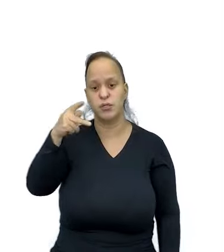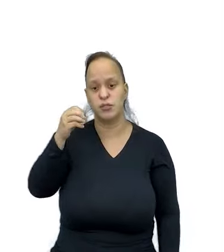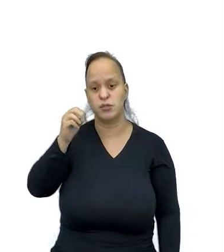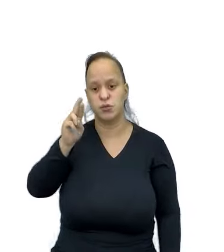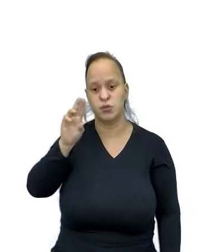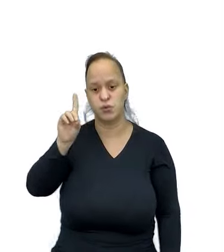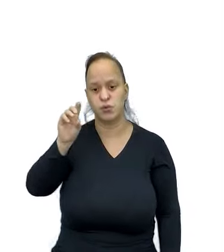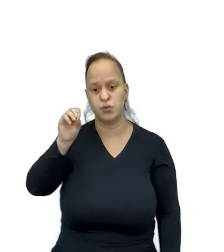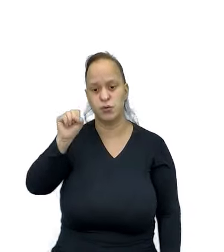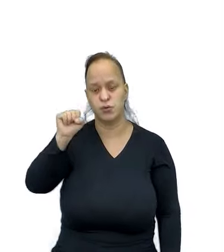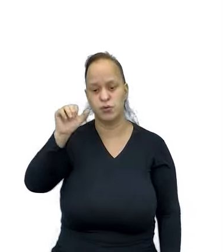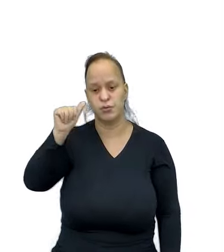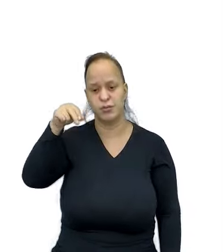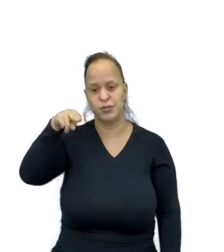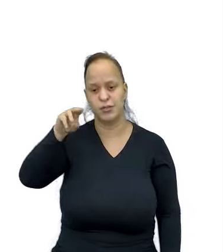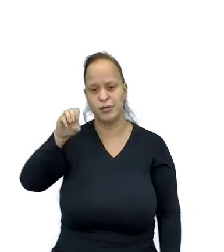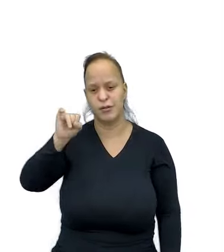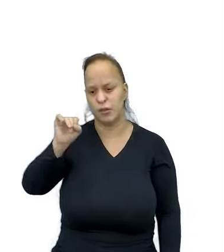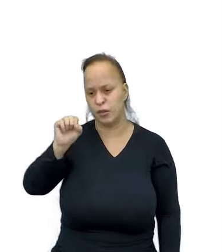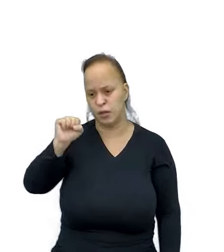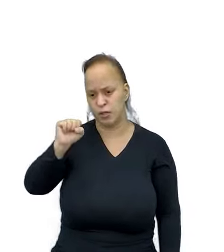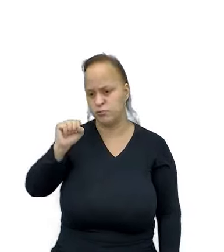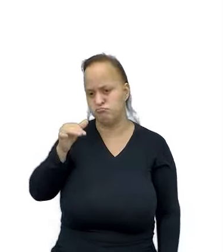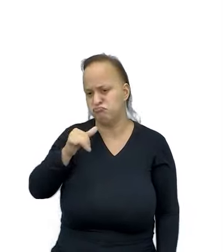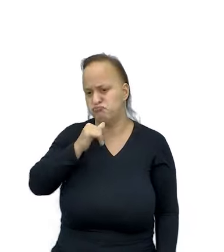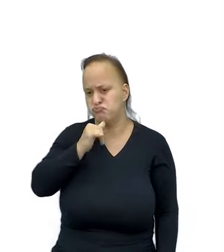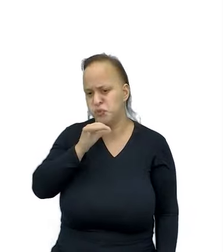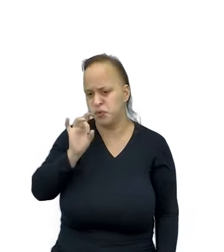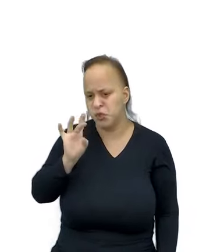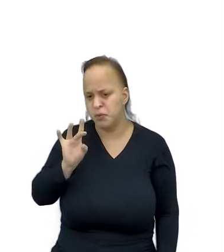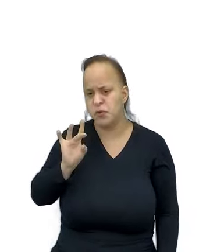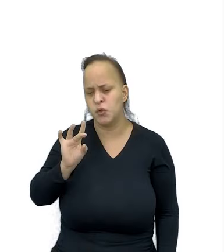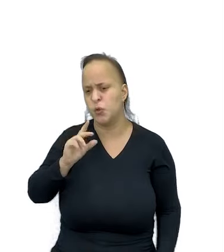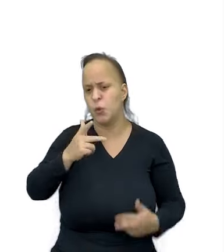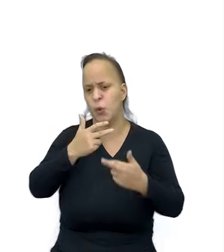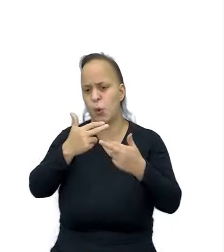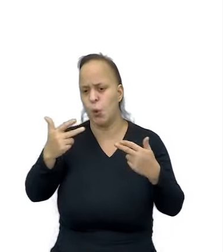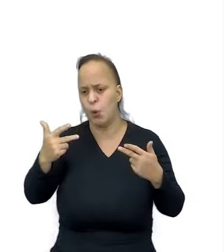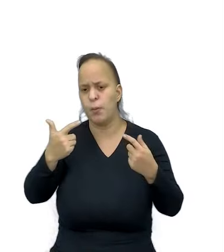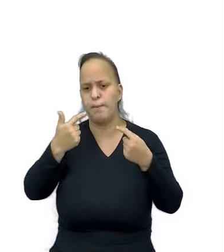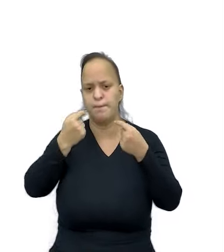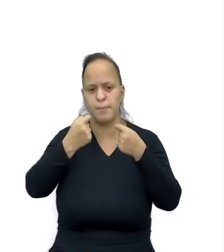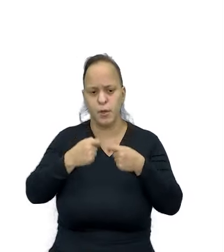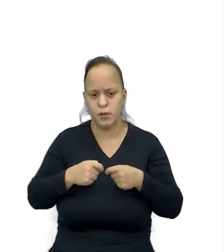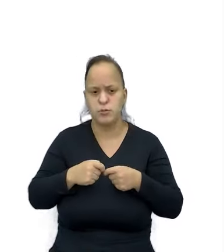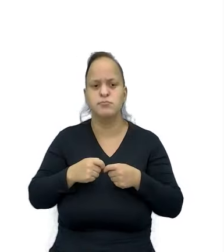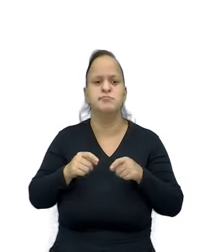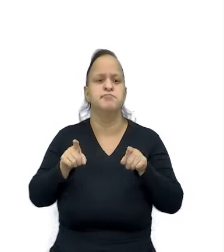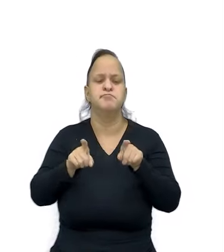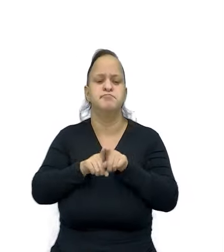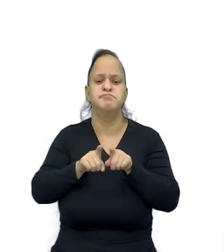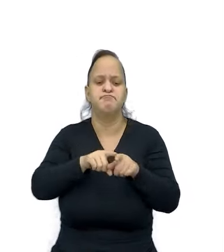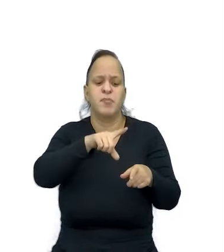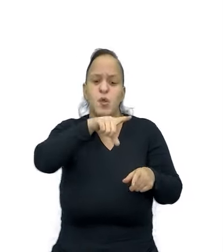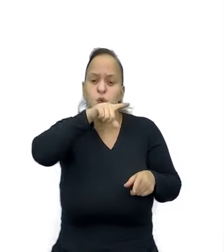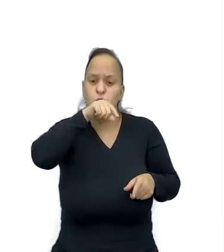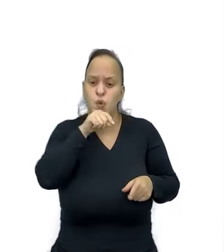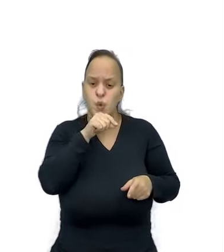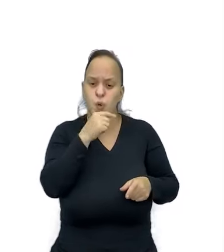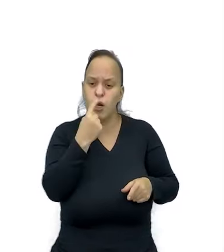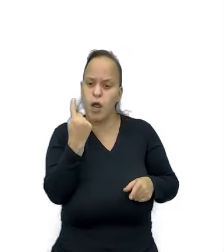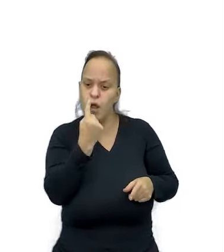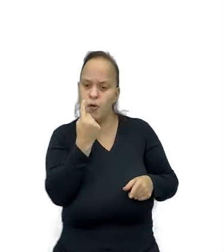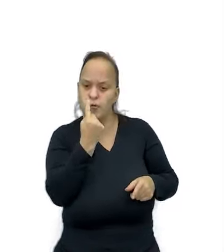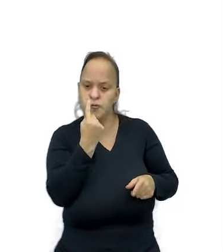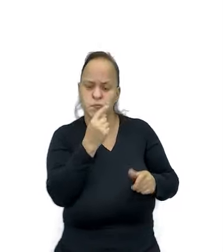exemplo, tá? Pode ser colocado outro filme. Selecionar um capítulo da obra para leitura, né, um capítulo da obra do